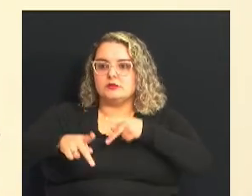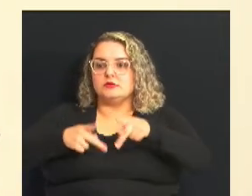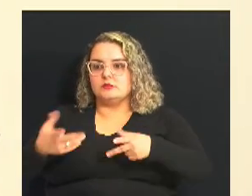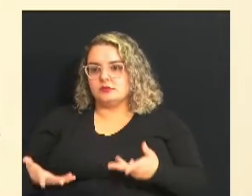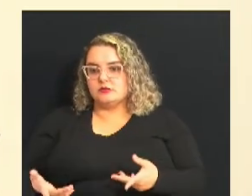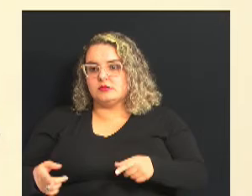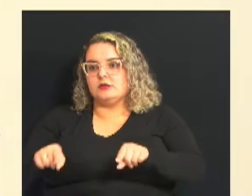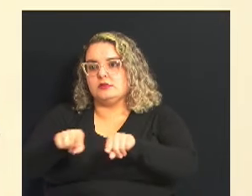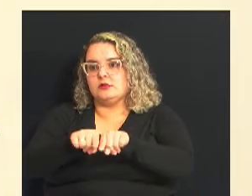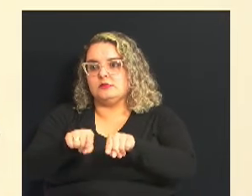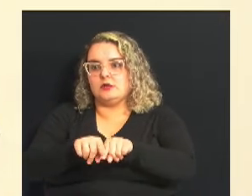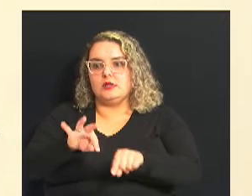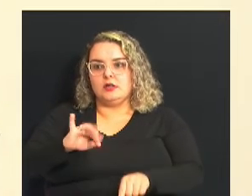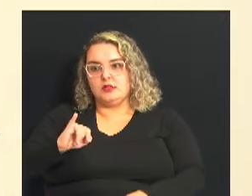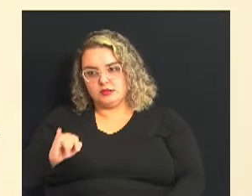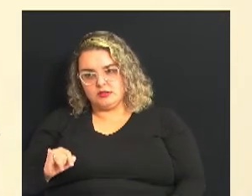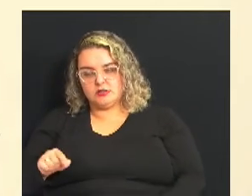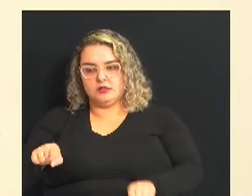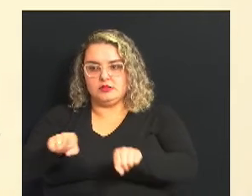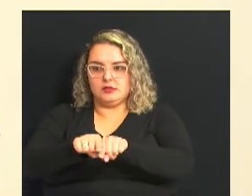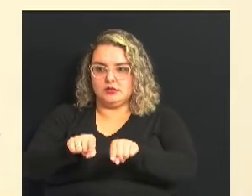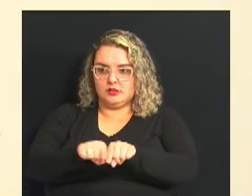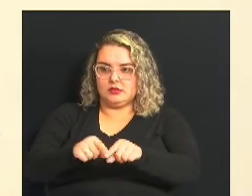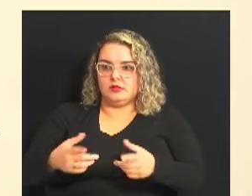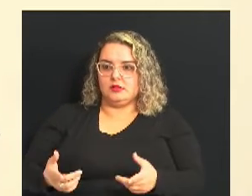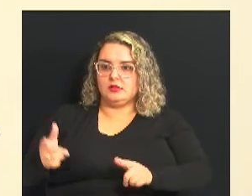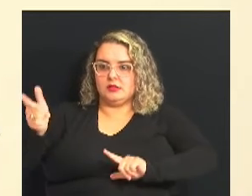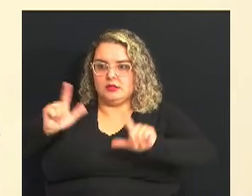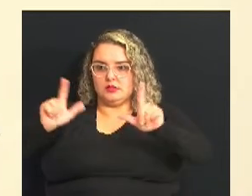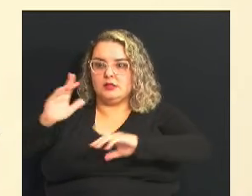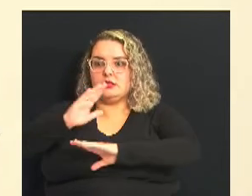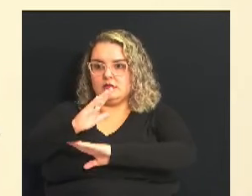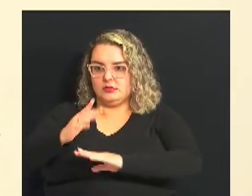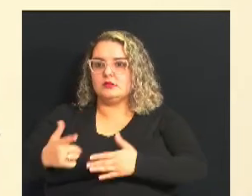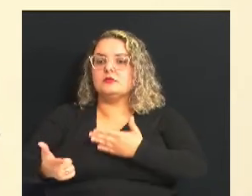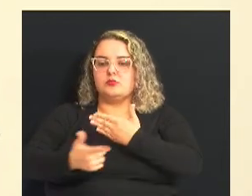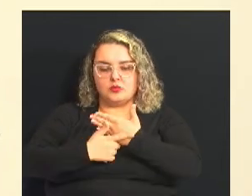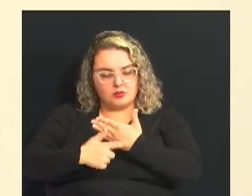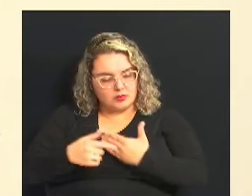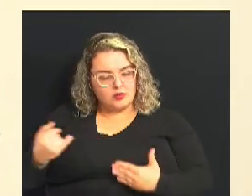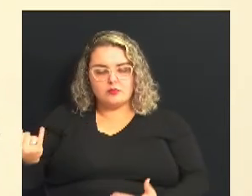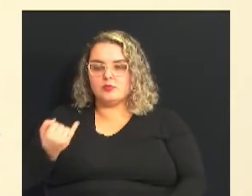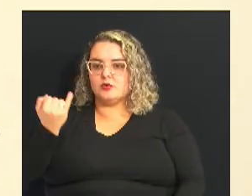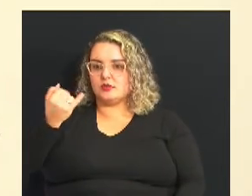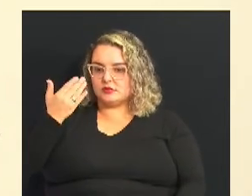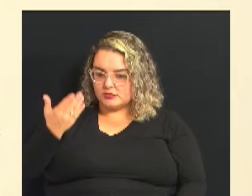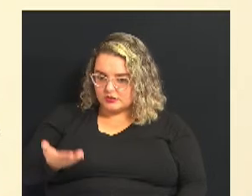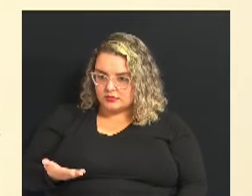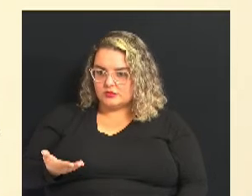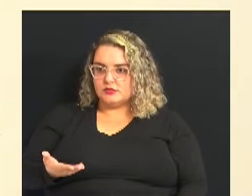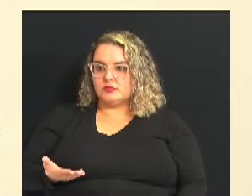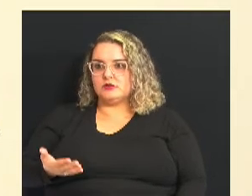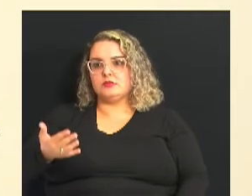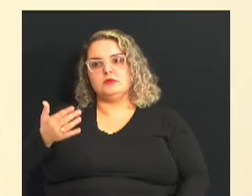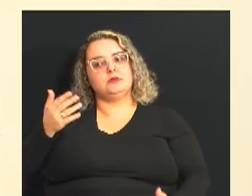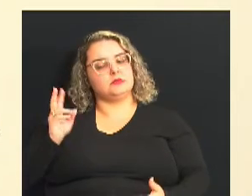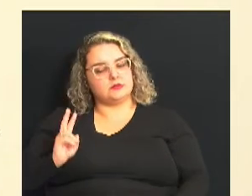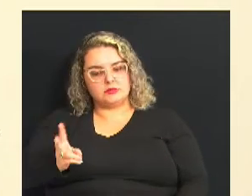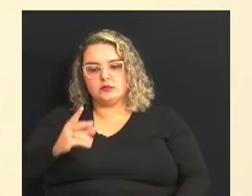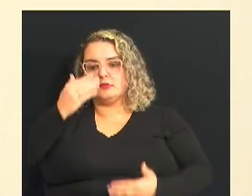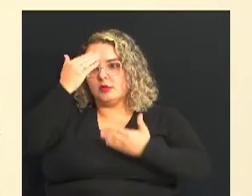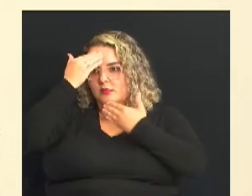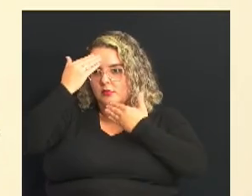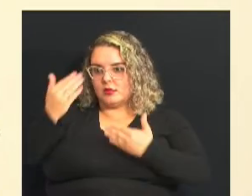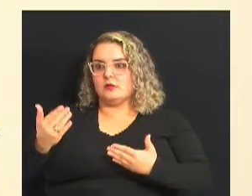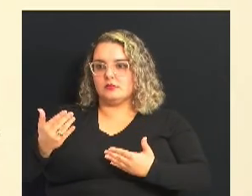a equipe de TI quanto a TV, né, tem um papel fundamental nisso. E desde já e desde sempre, muito obrigado. Até o